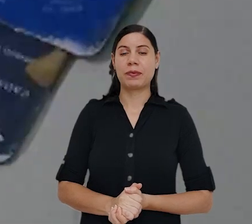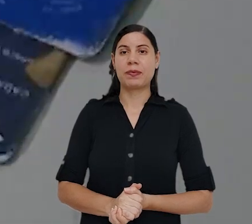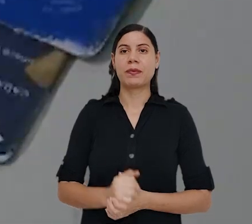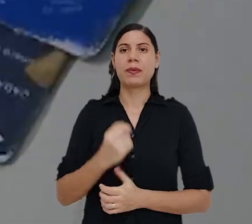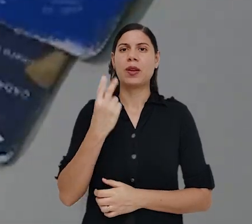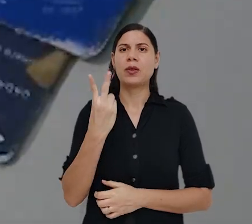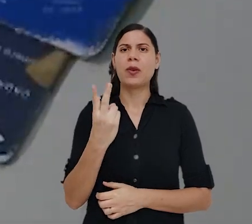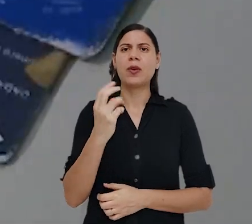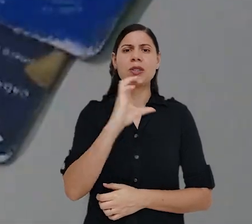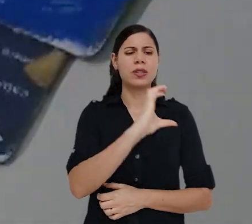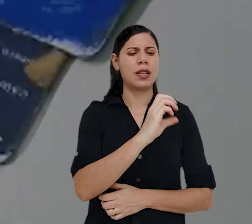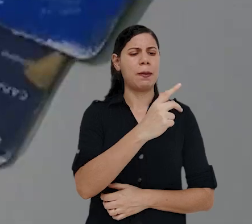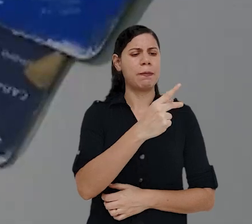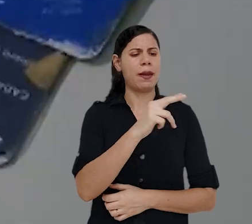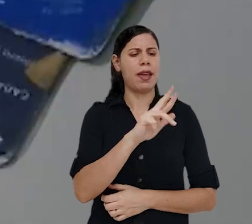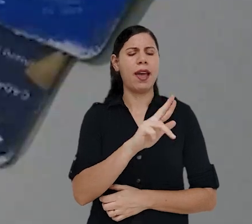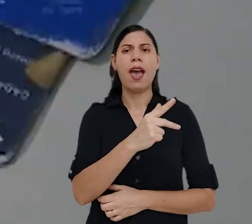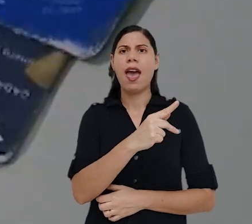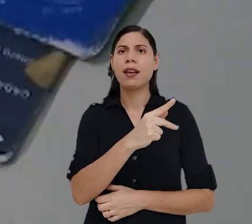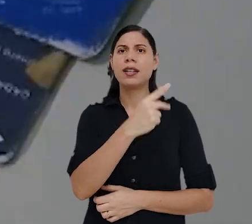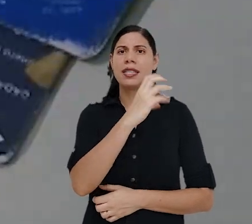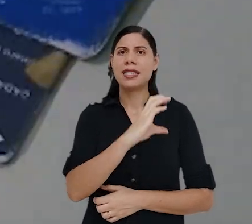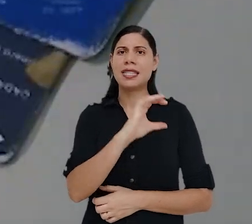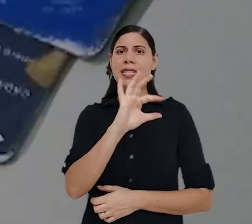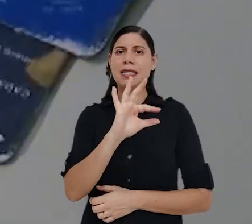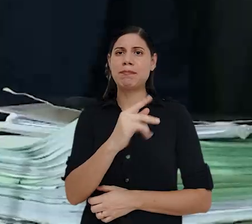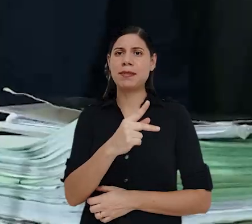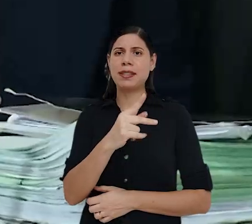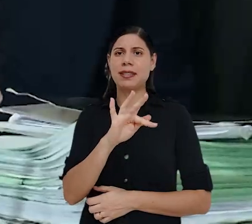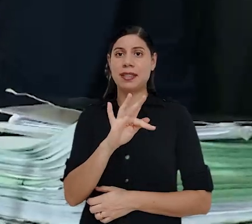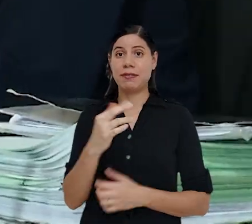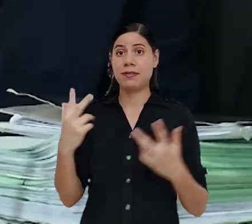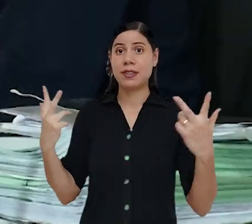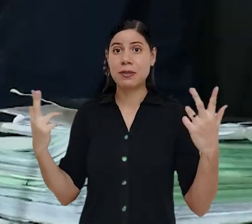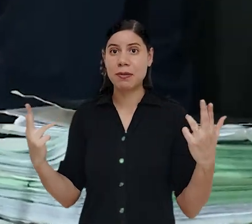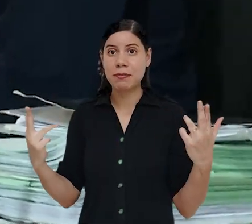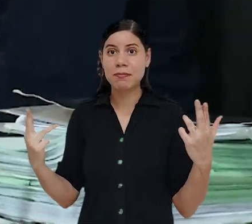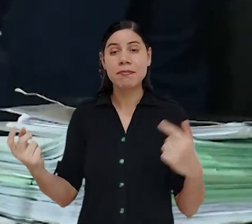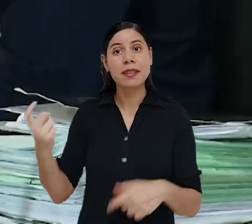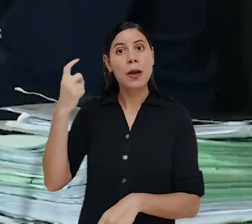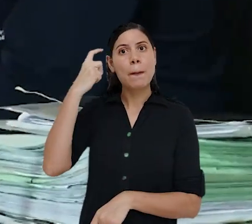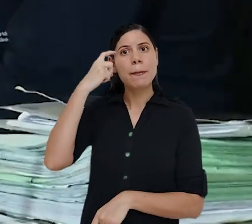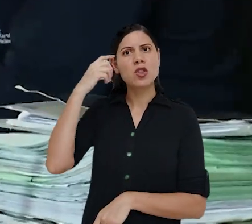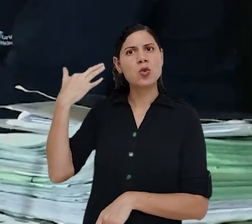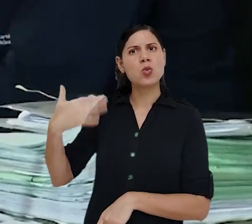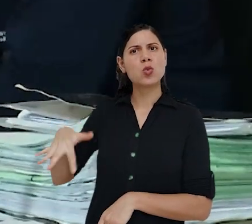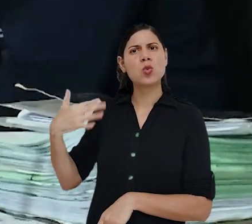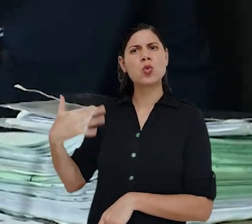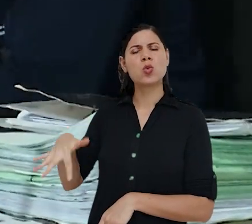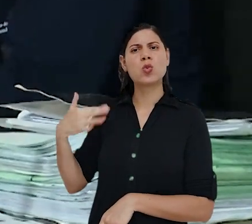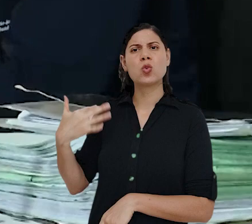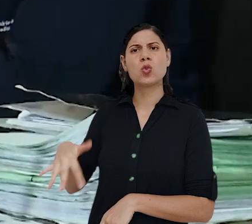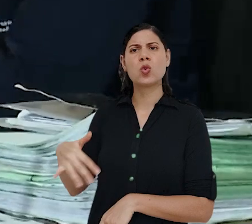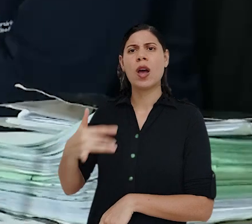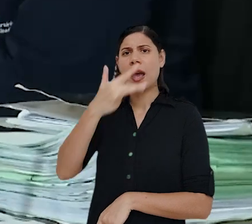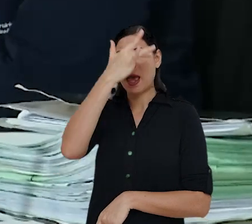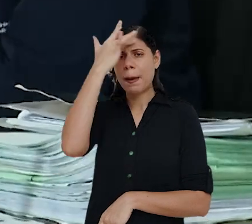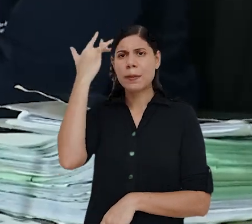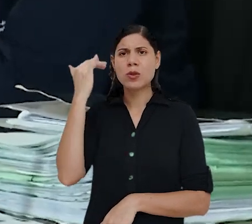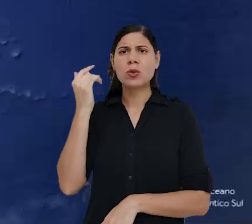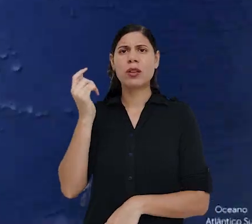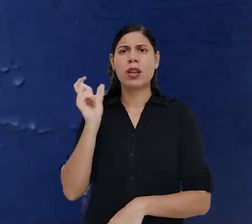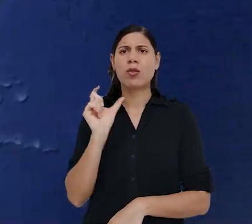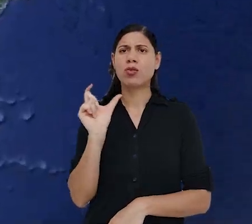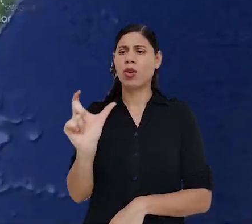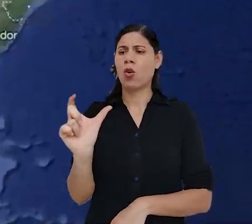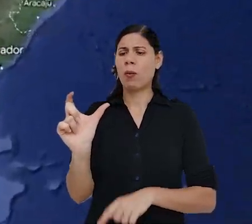2 CPFs com o mesmo nome e número de inscrição. Imagine a dor de cabeça para quem teve o documento emitido em